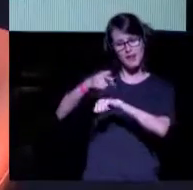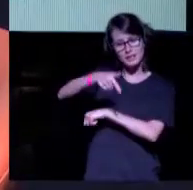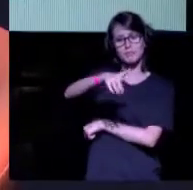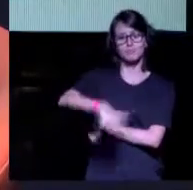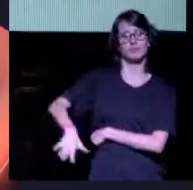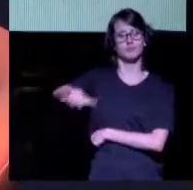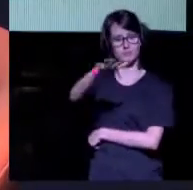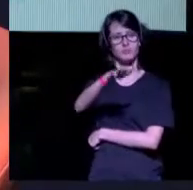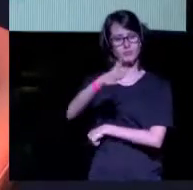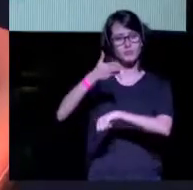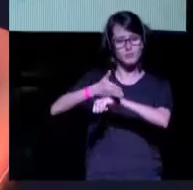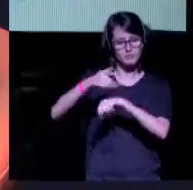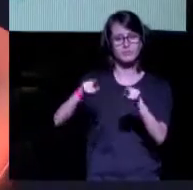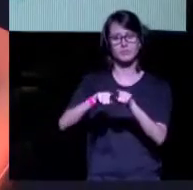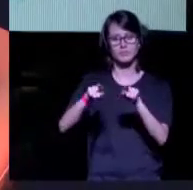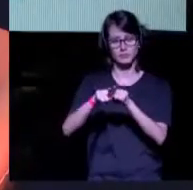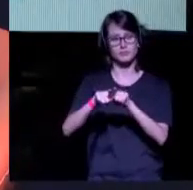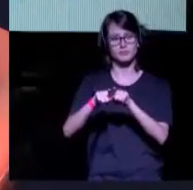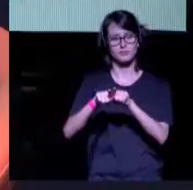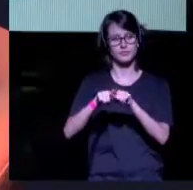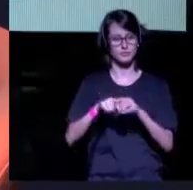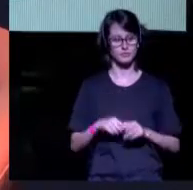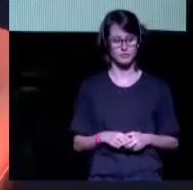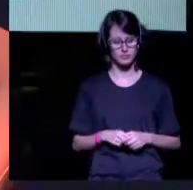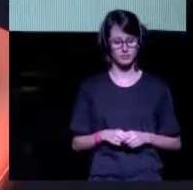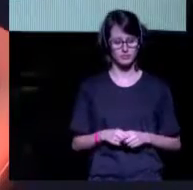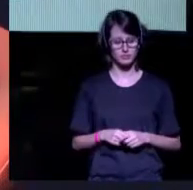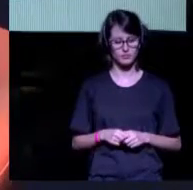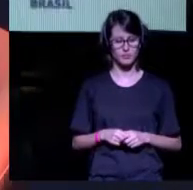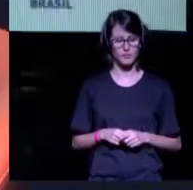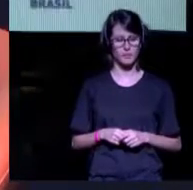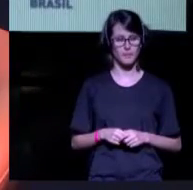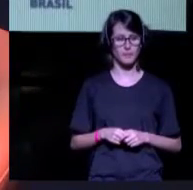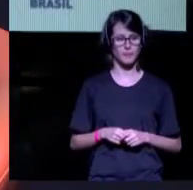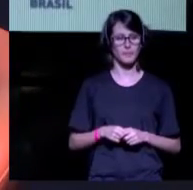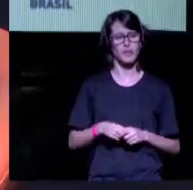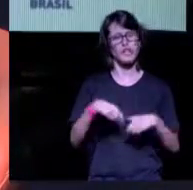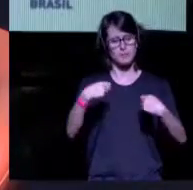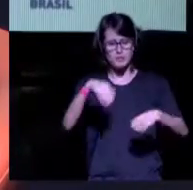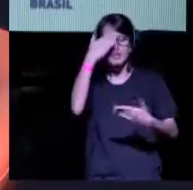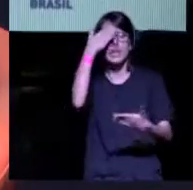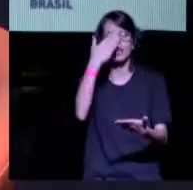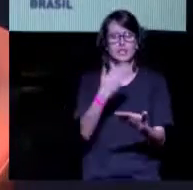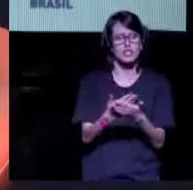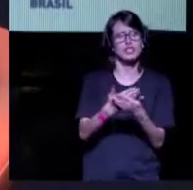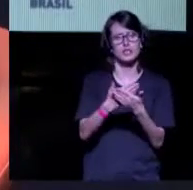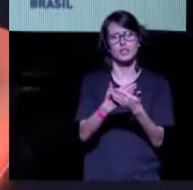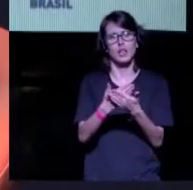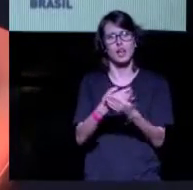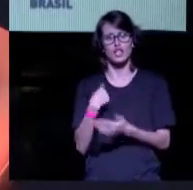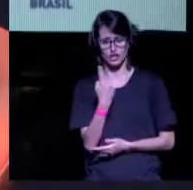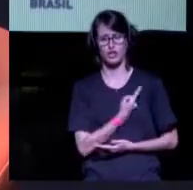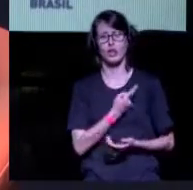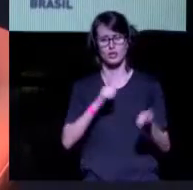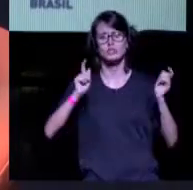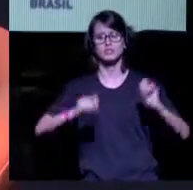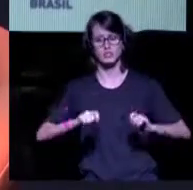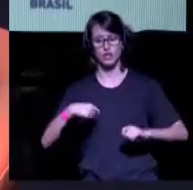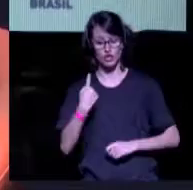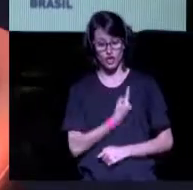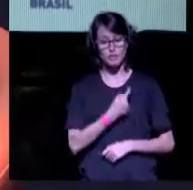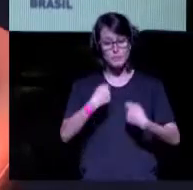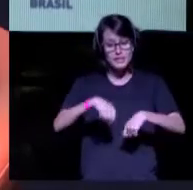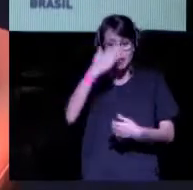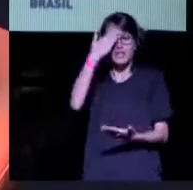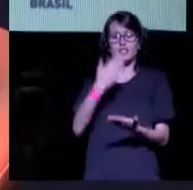de uma forma geral a gente não tem que confiar muito nossos governos ea gente teve não convidá los e